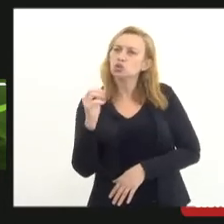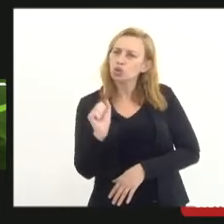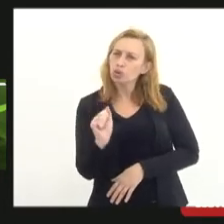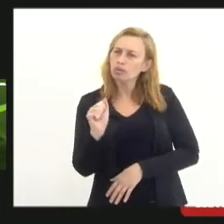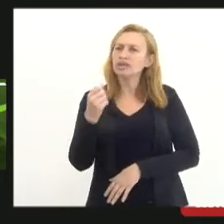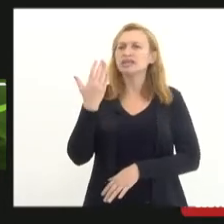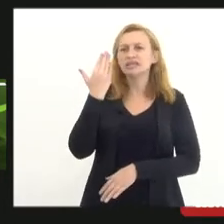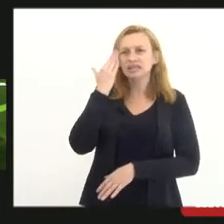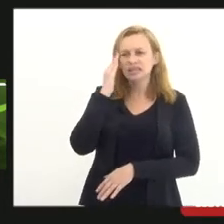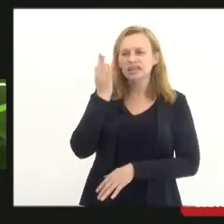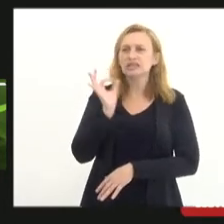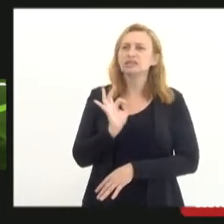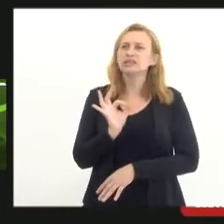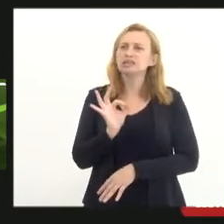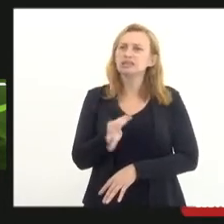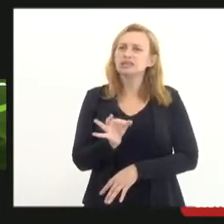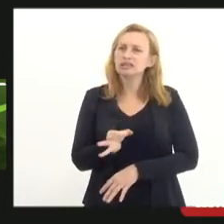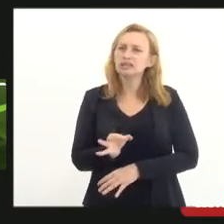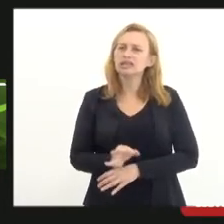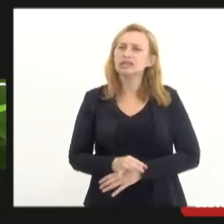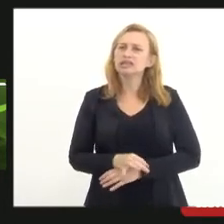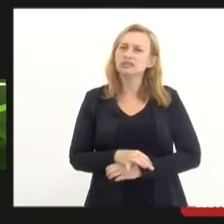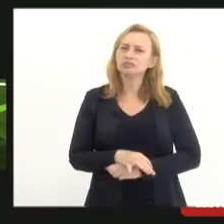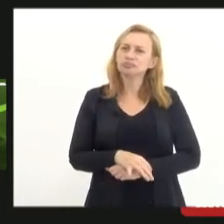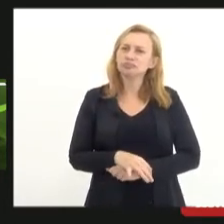entende satisfatória, né,